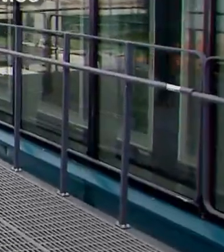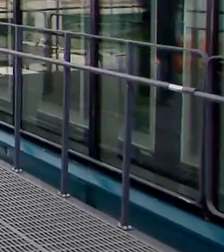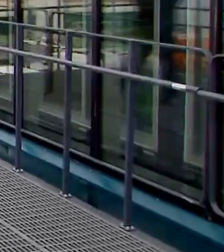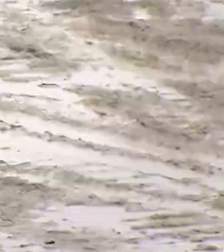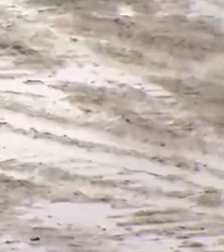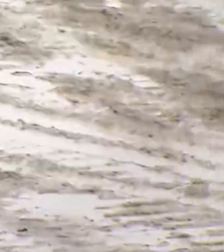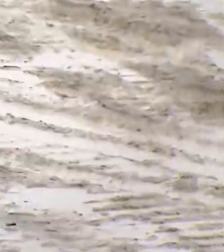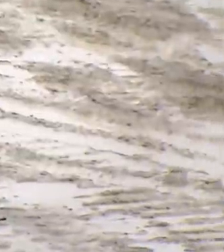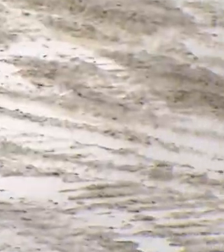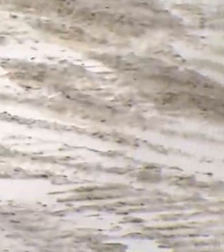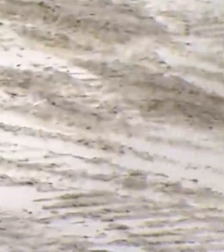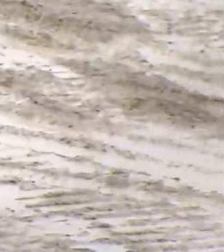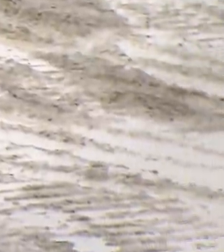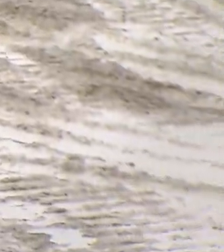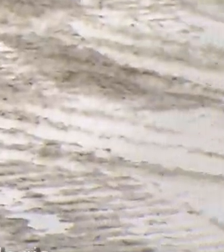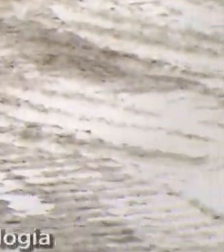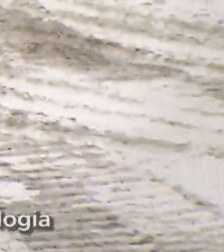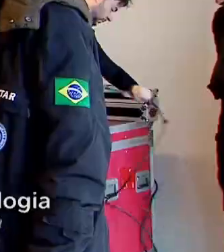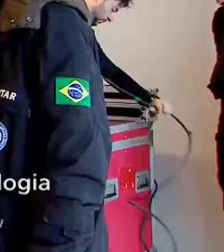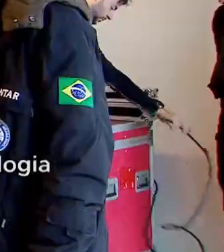E aí